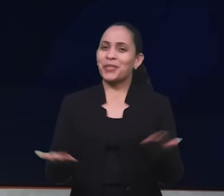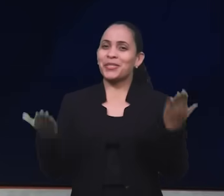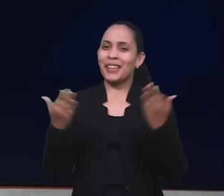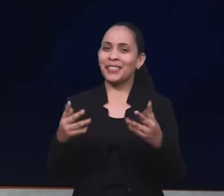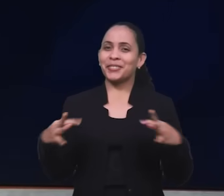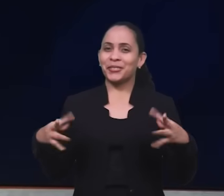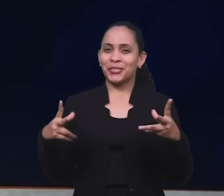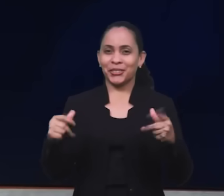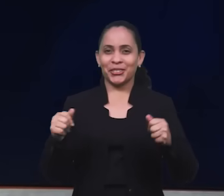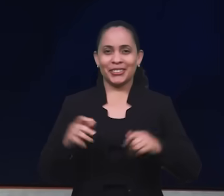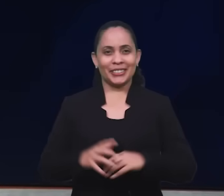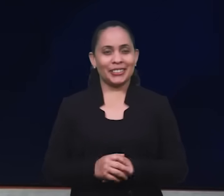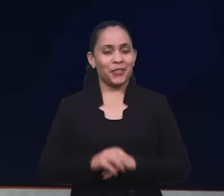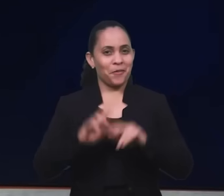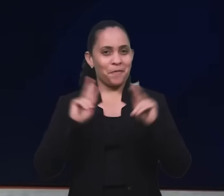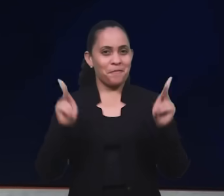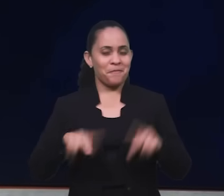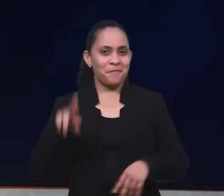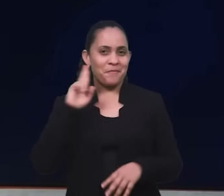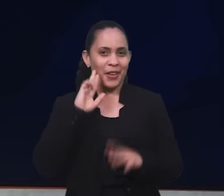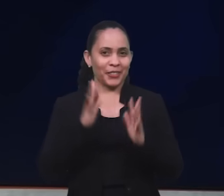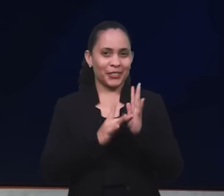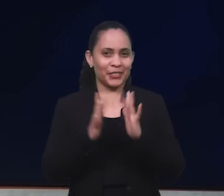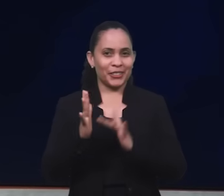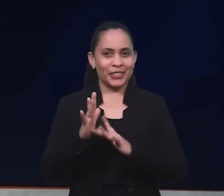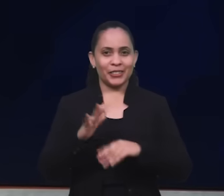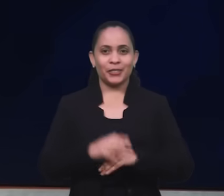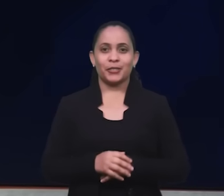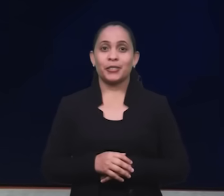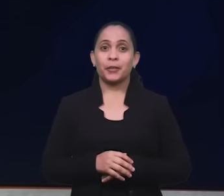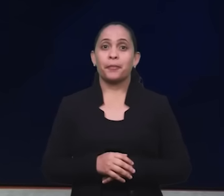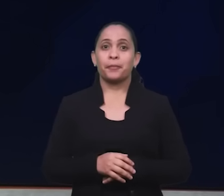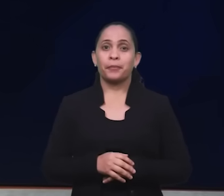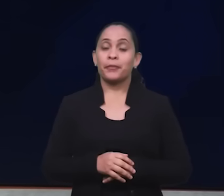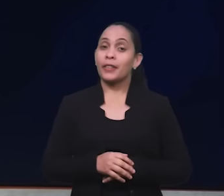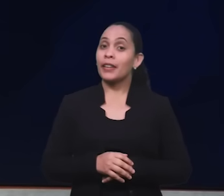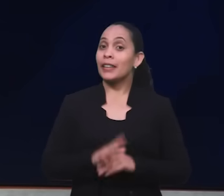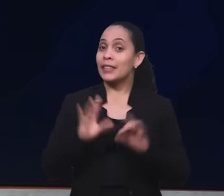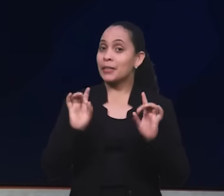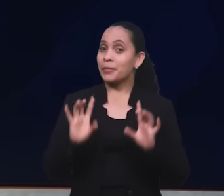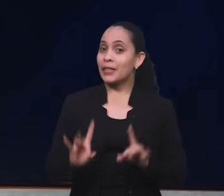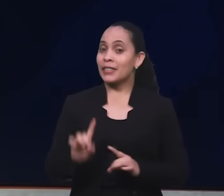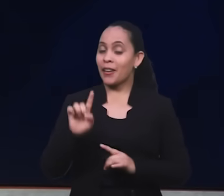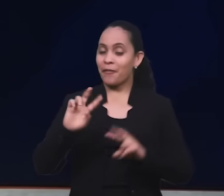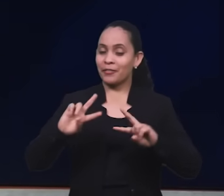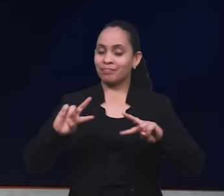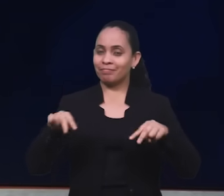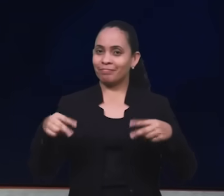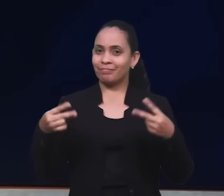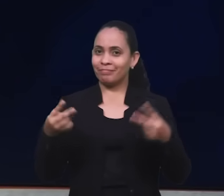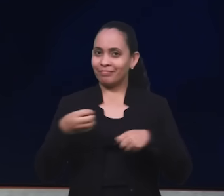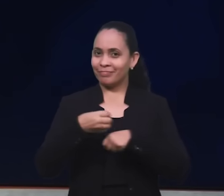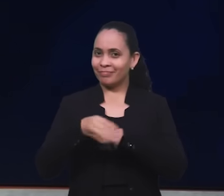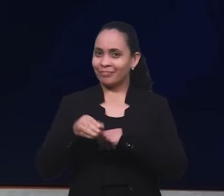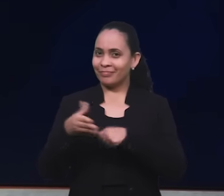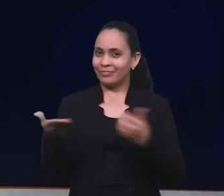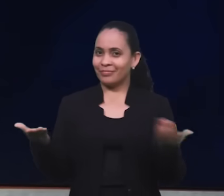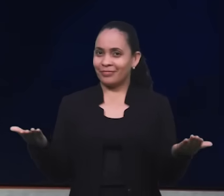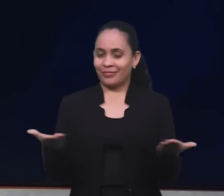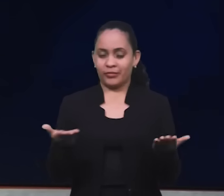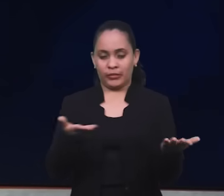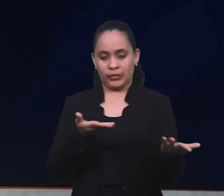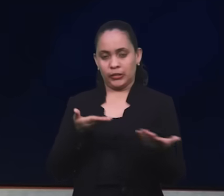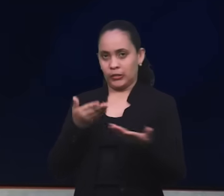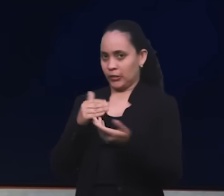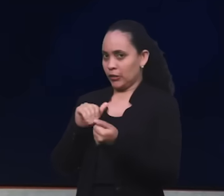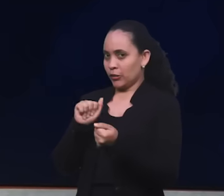Nós queremos saudar a todos com a paz do Senhor Jesus, principalmente você que recebeu o link para